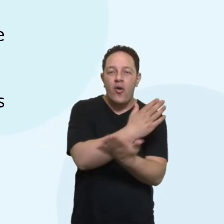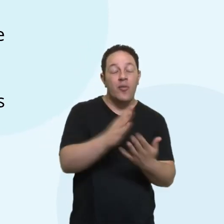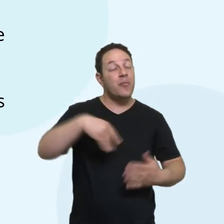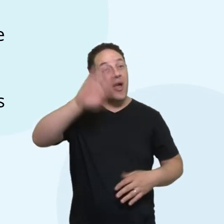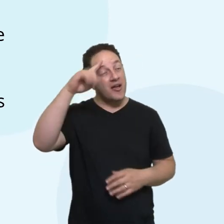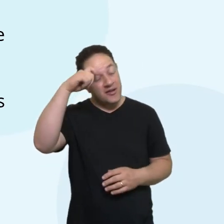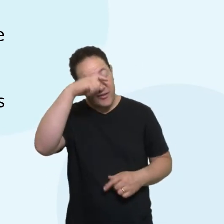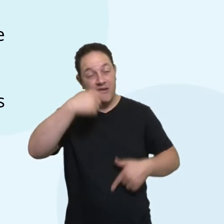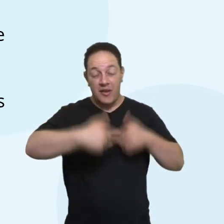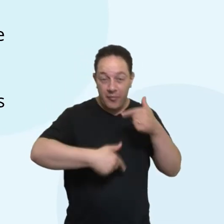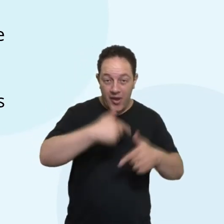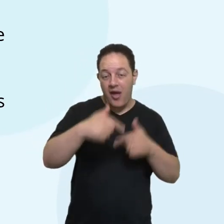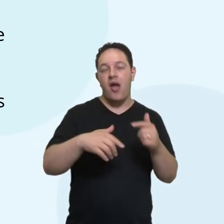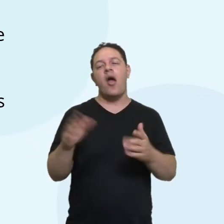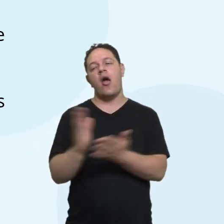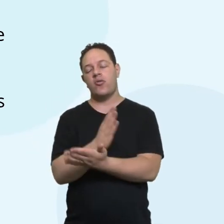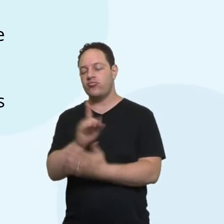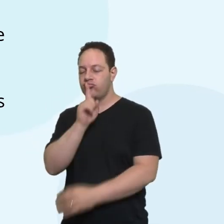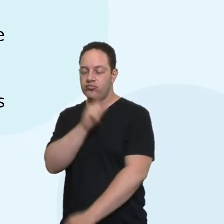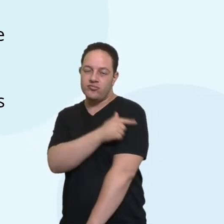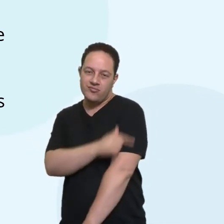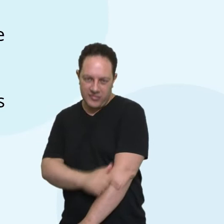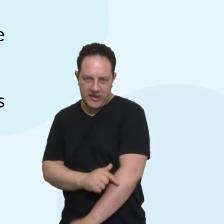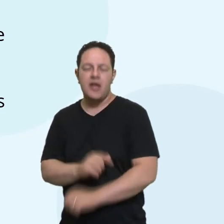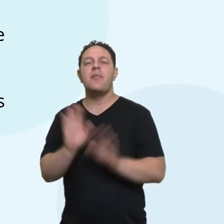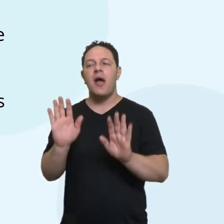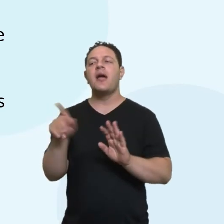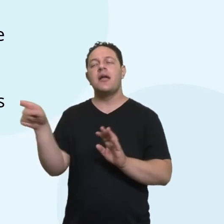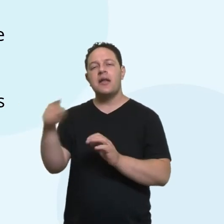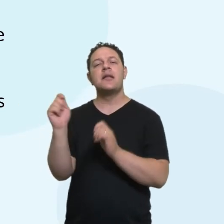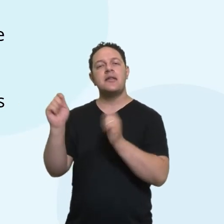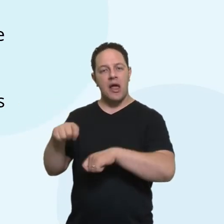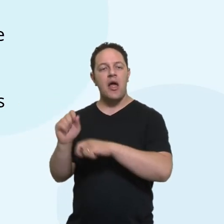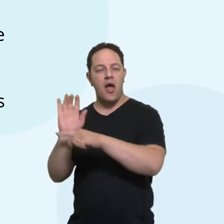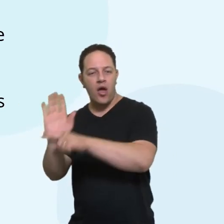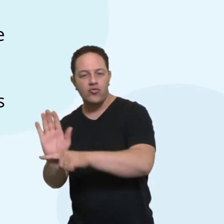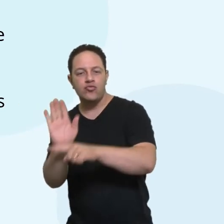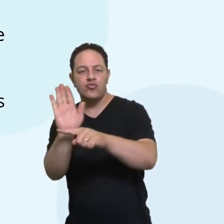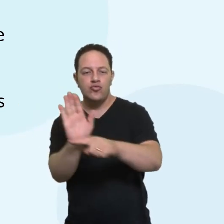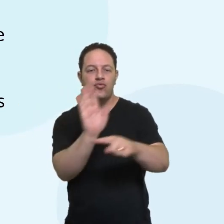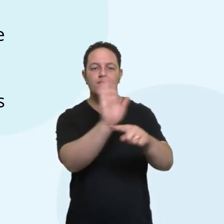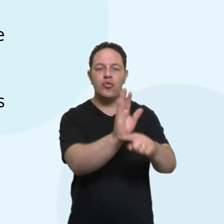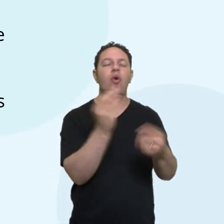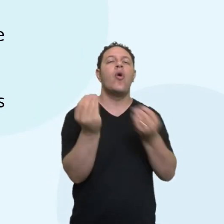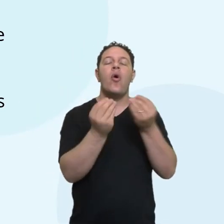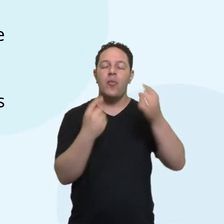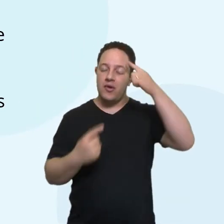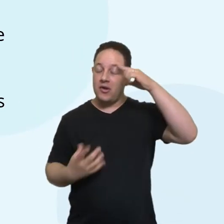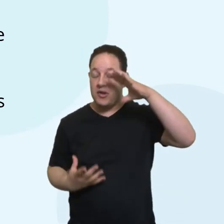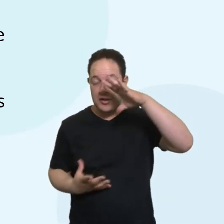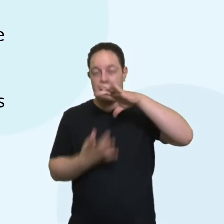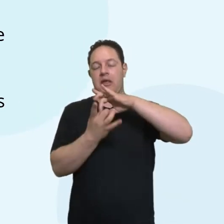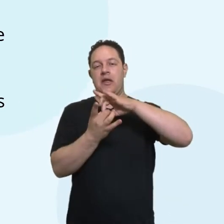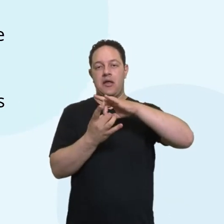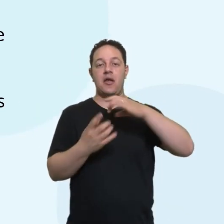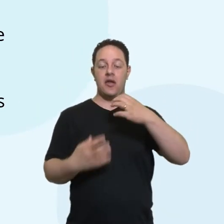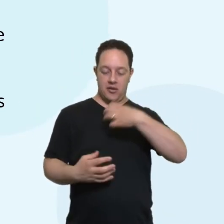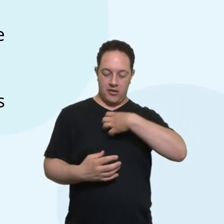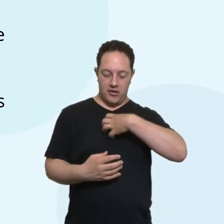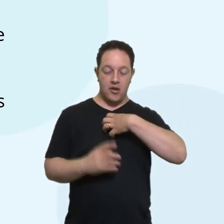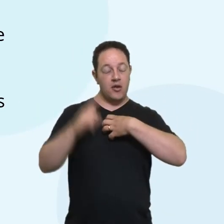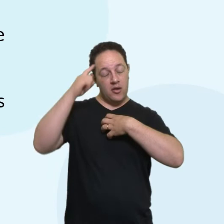né dos outros alunos e tudo mais eles podem ajudar nesse sentido em fazer aí esse link né das competências socioemocionais